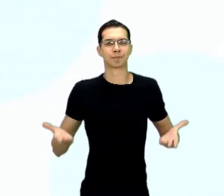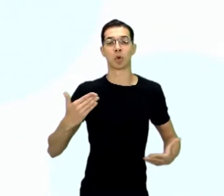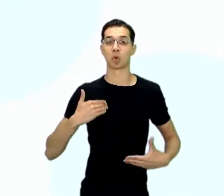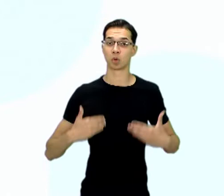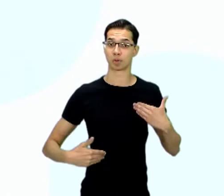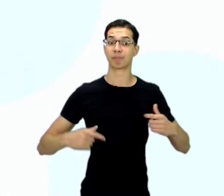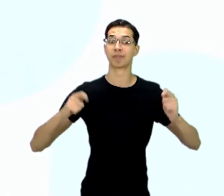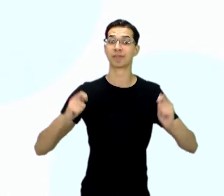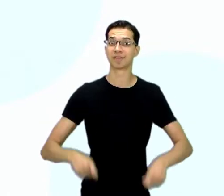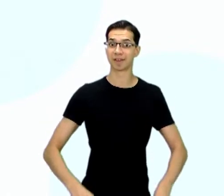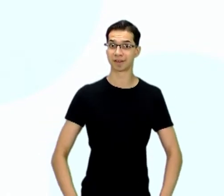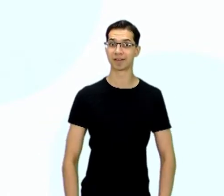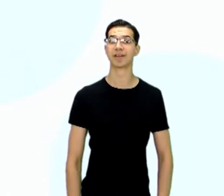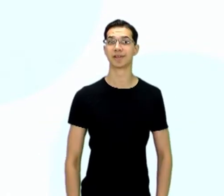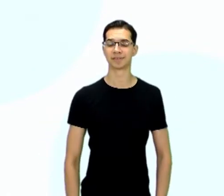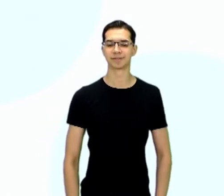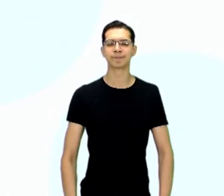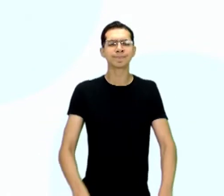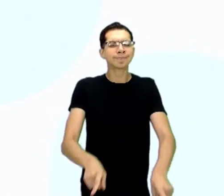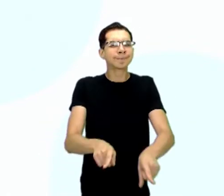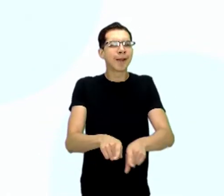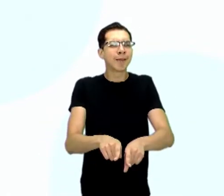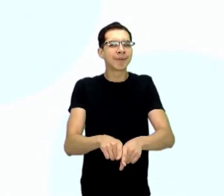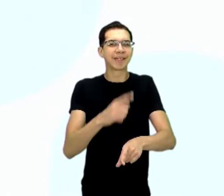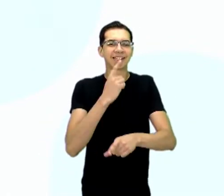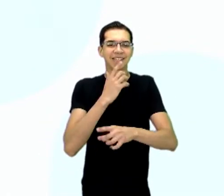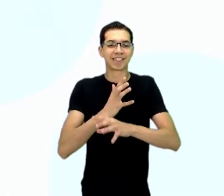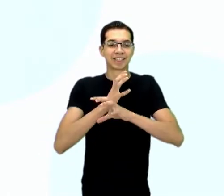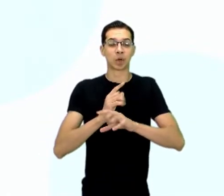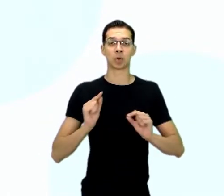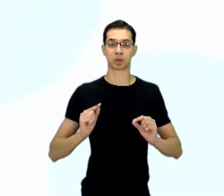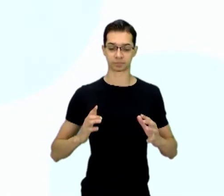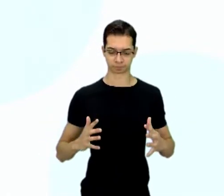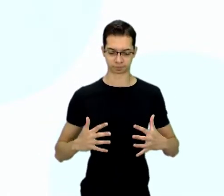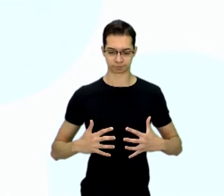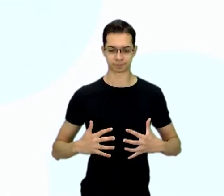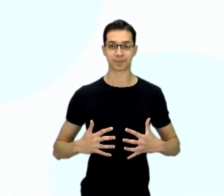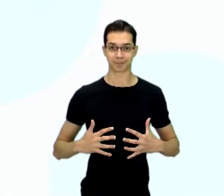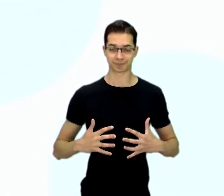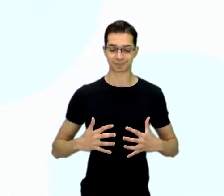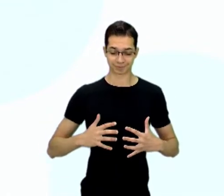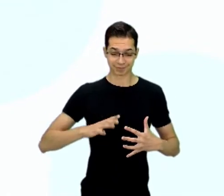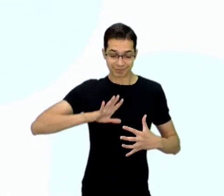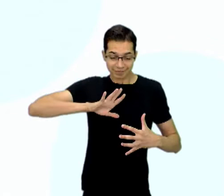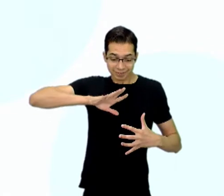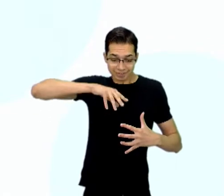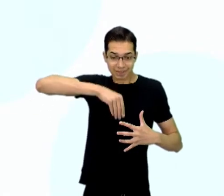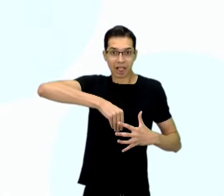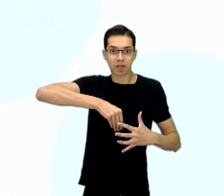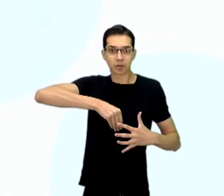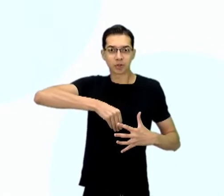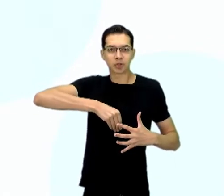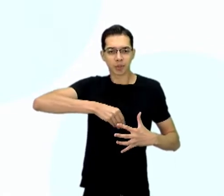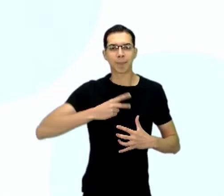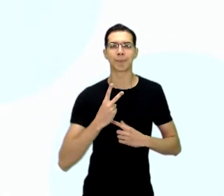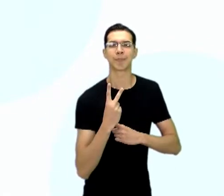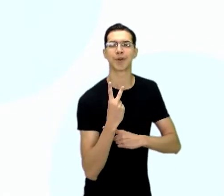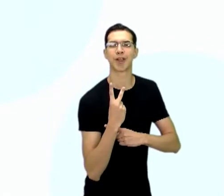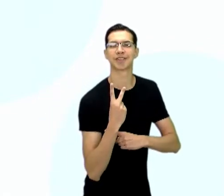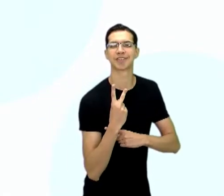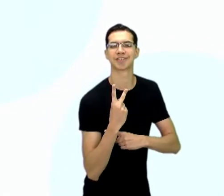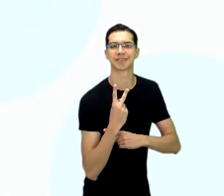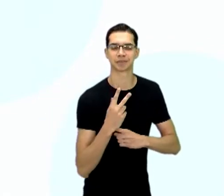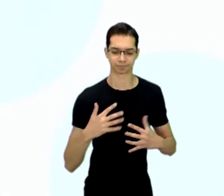protege órgãos vitais. Isso que é importante também a gente ressaltar. Prof, o que são